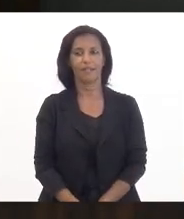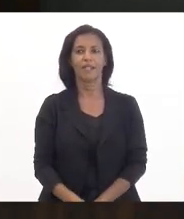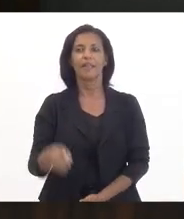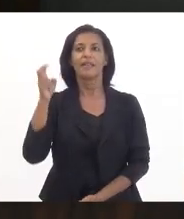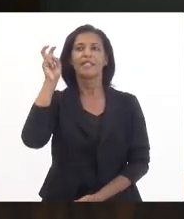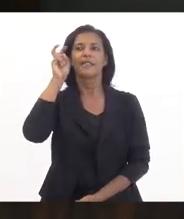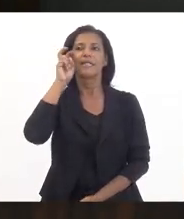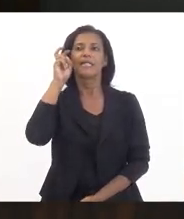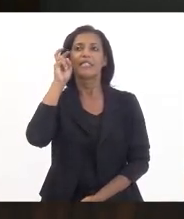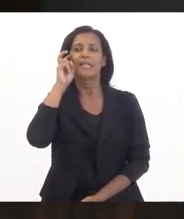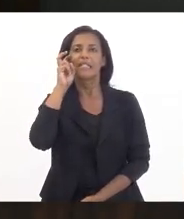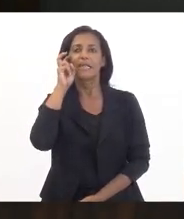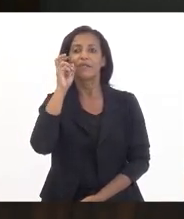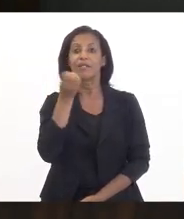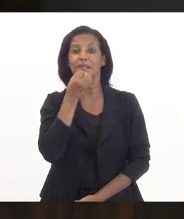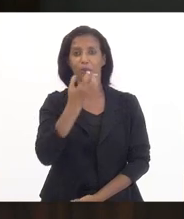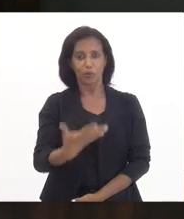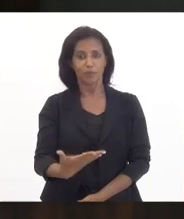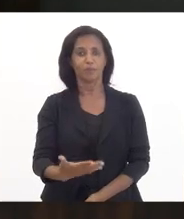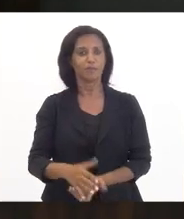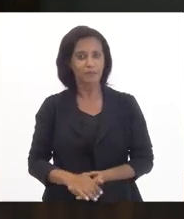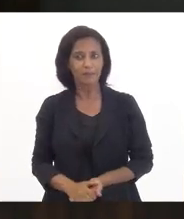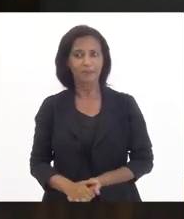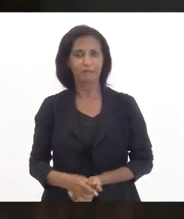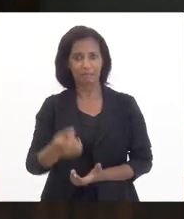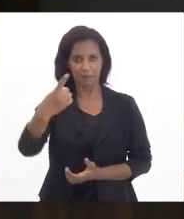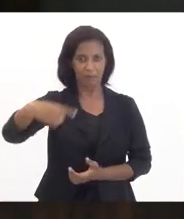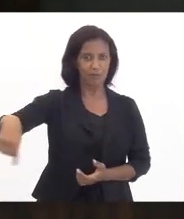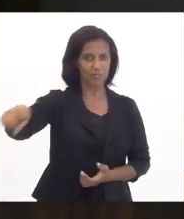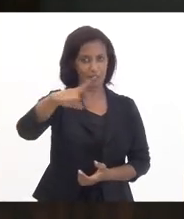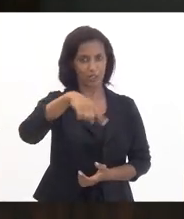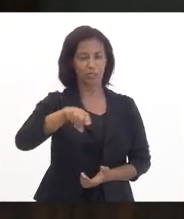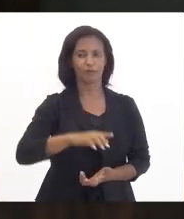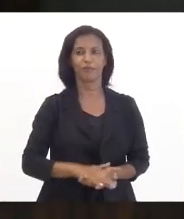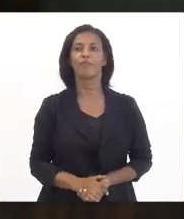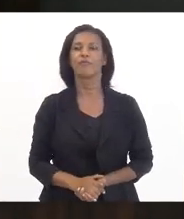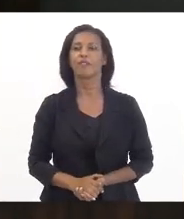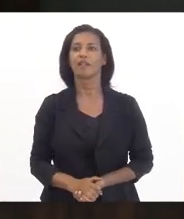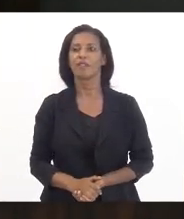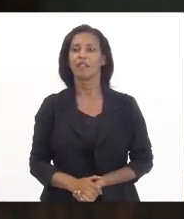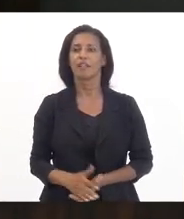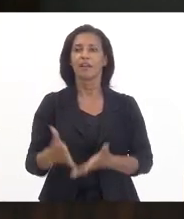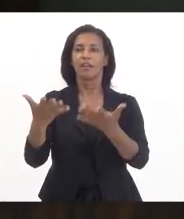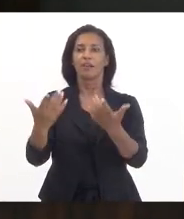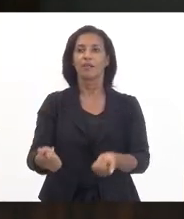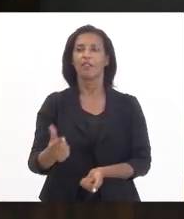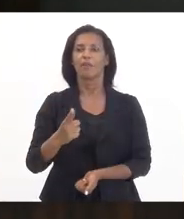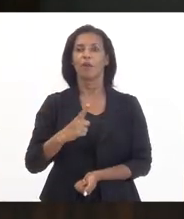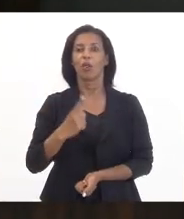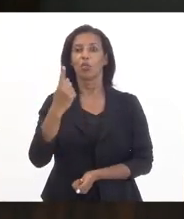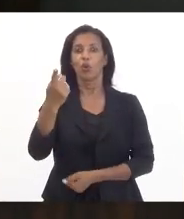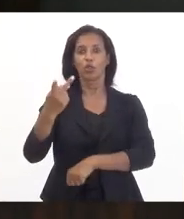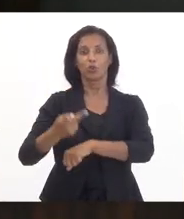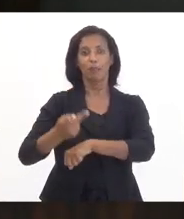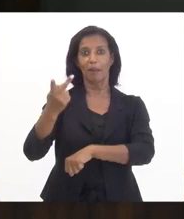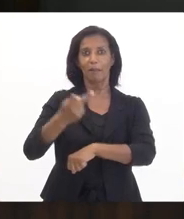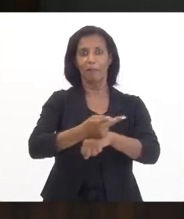Quinta-feira vai ser um dia muito bom. Espero vocês aqui. Porque nós vamos ter dois prêmios.